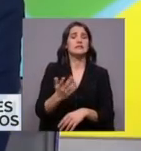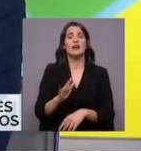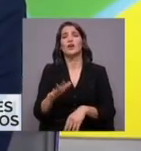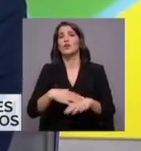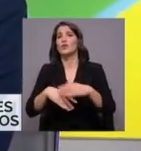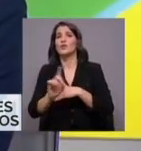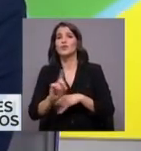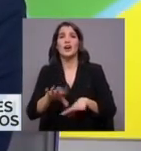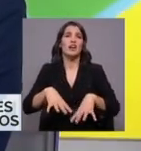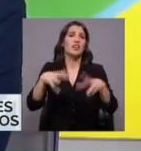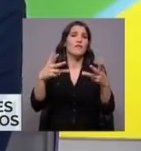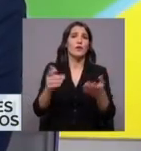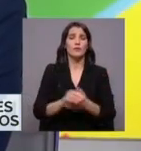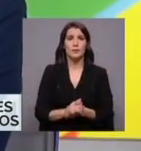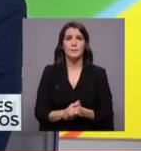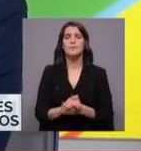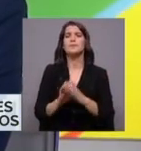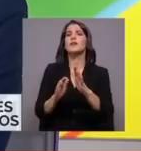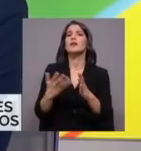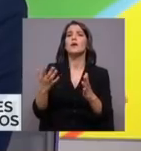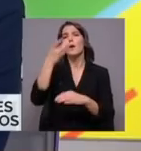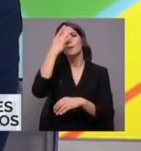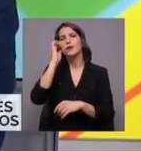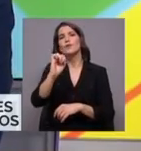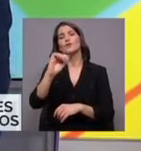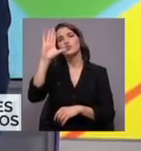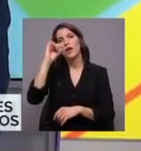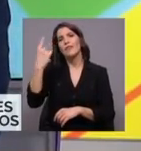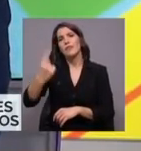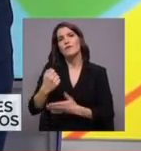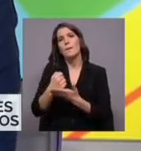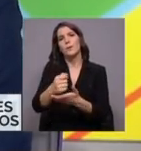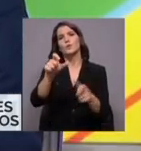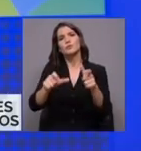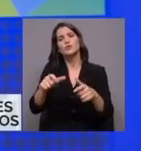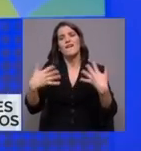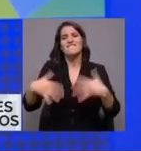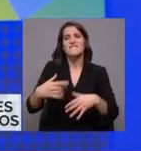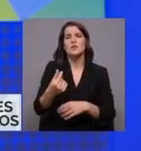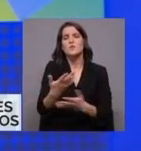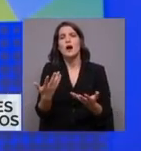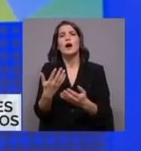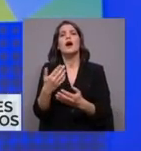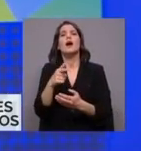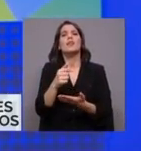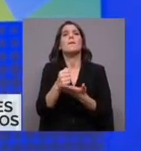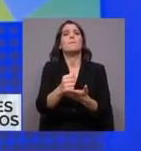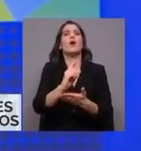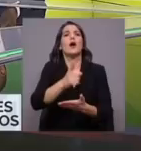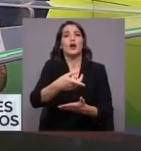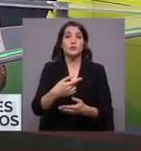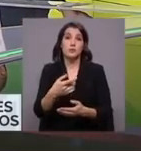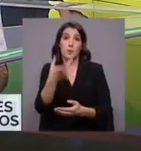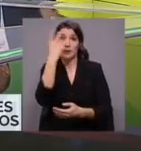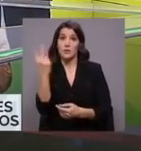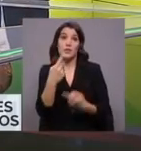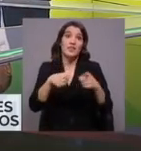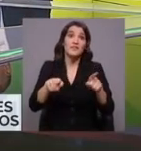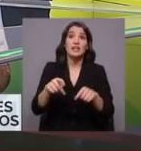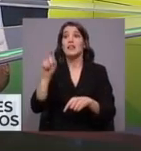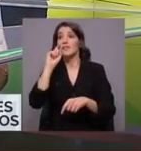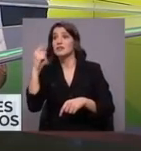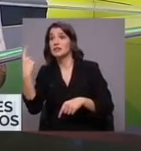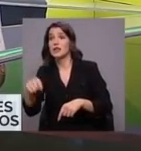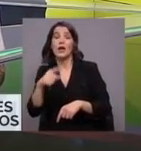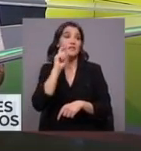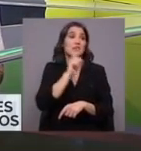para combinar usar vão dizer que Pontos é que defende que o estado deve apoiar os mais profissional que é um podemos da segunda saber pode ser uma coisa que